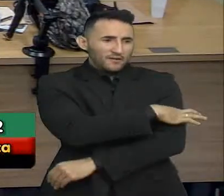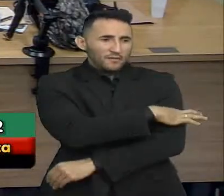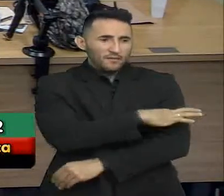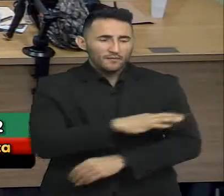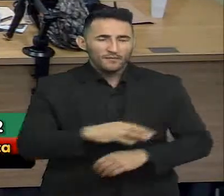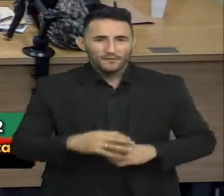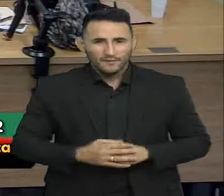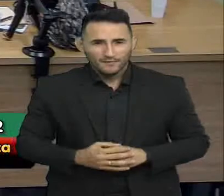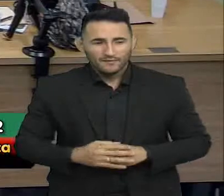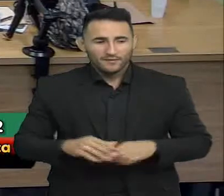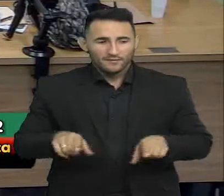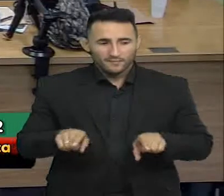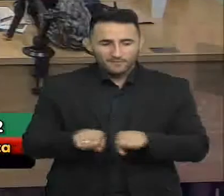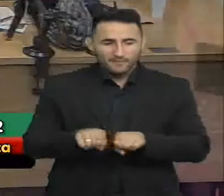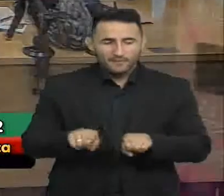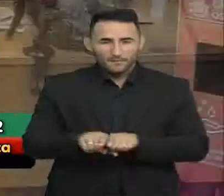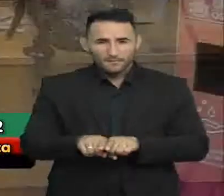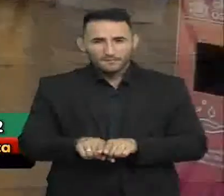Soares Dogum.